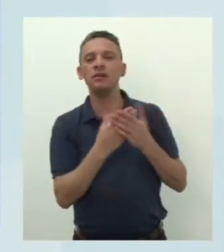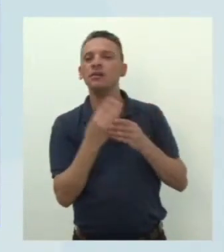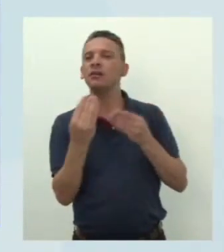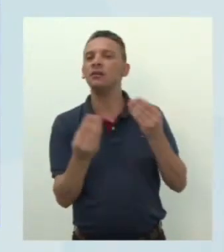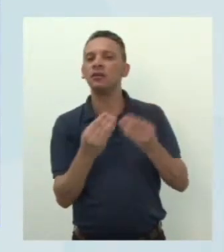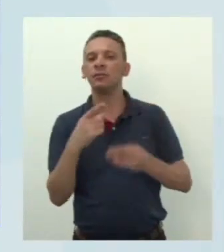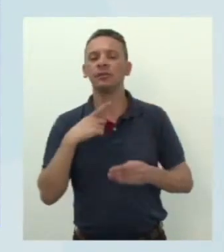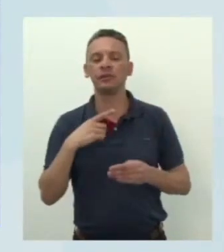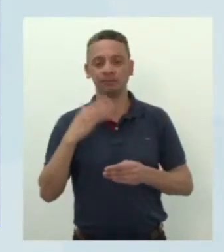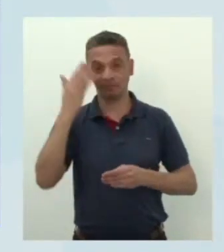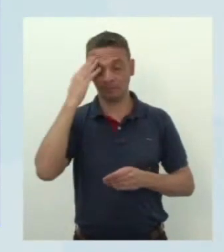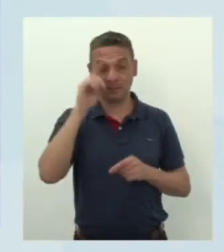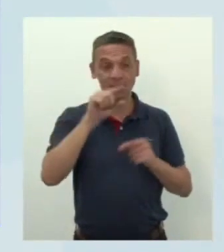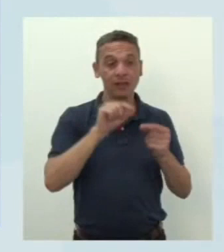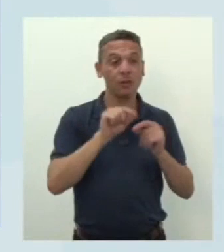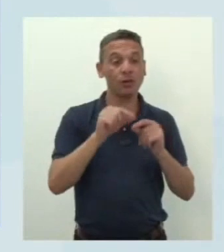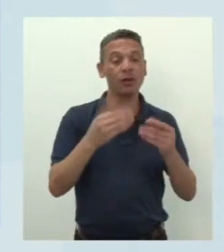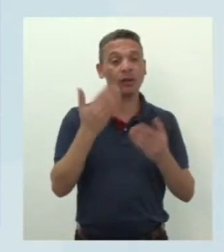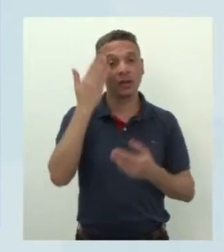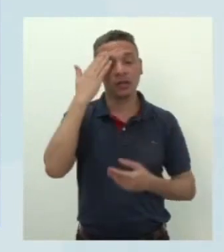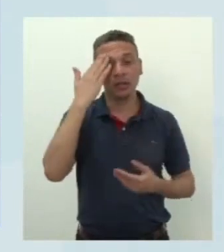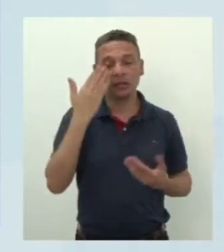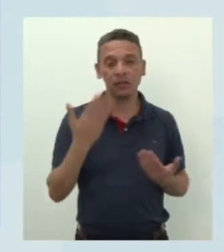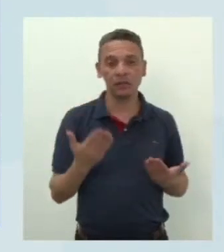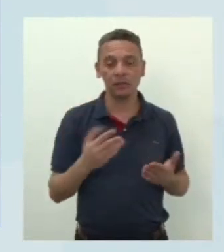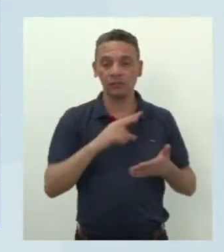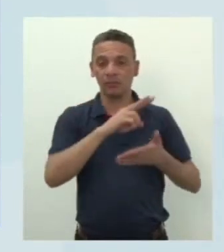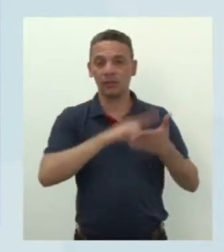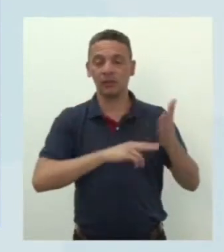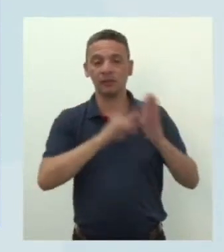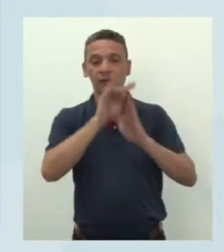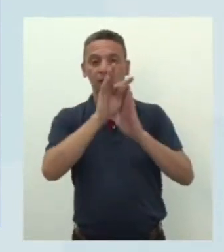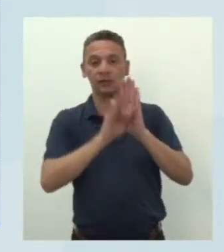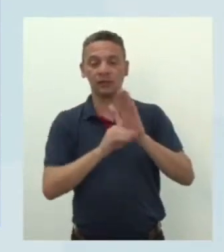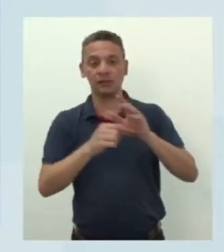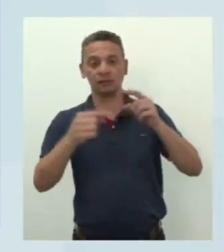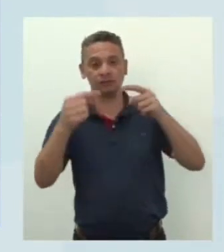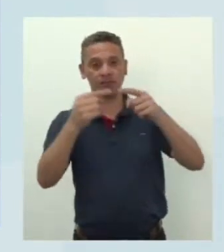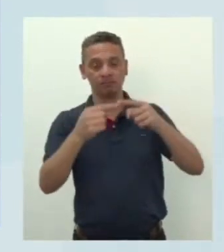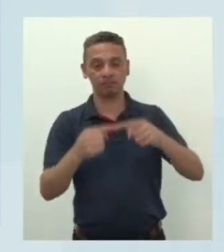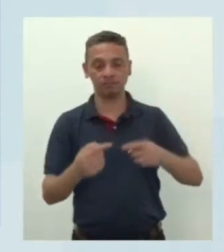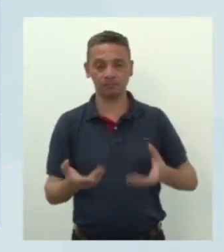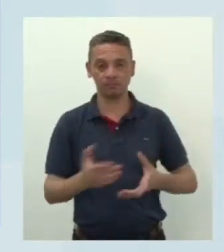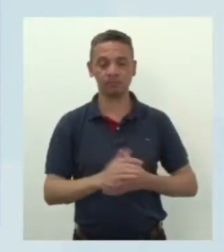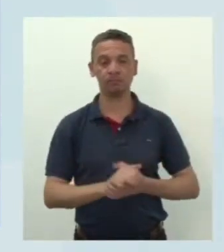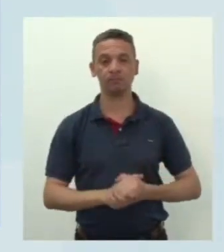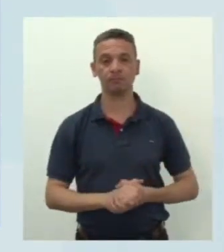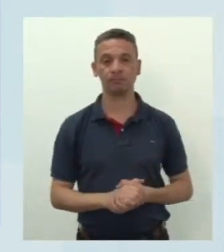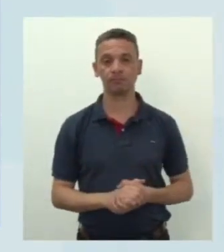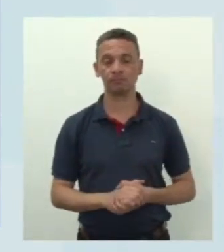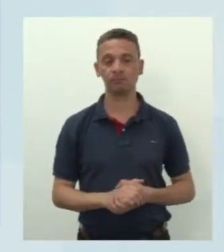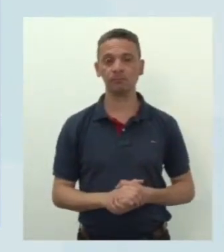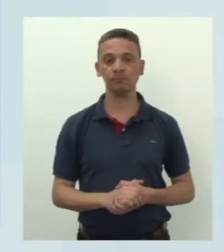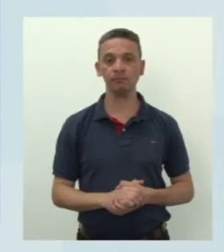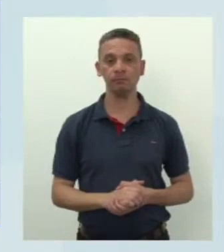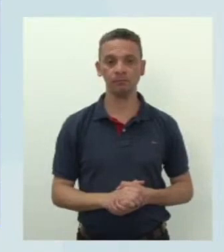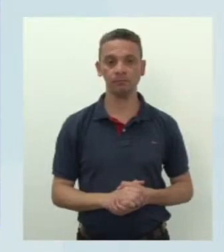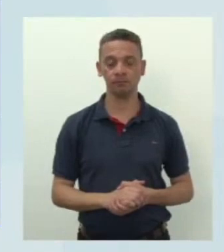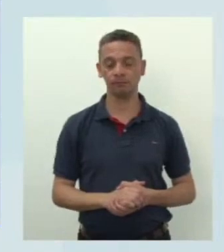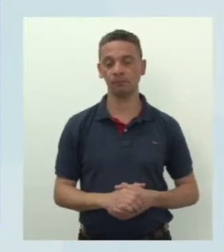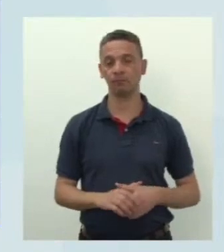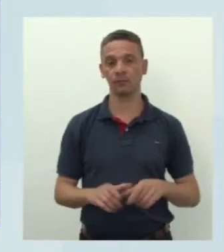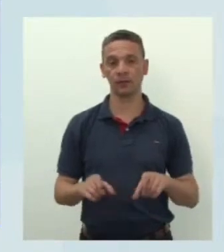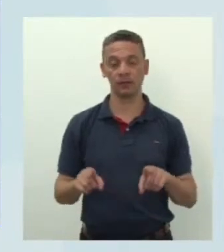Qual é a compreensão dele a partir da leitura de um texto, de um infográfico. E, né,